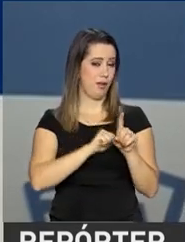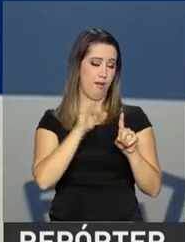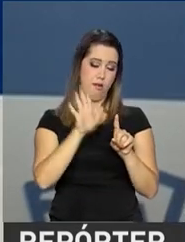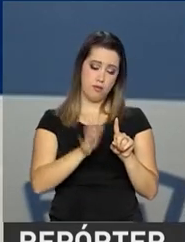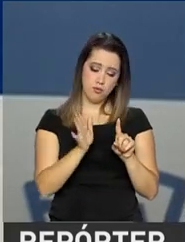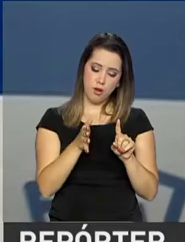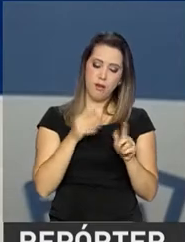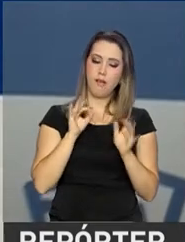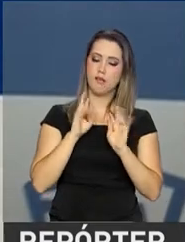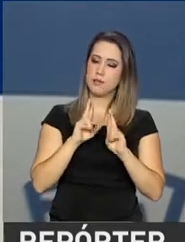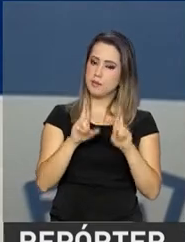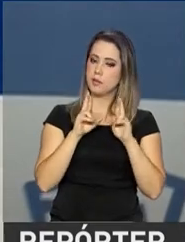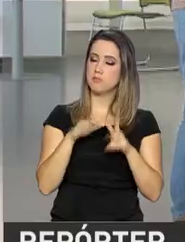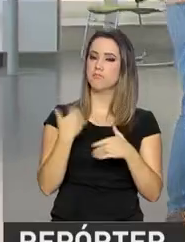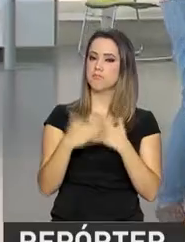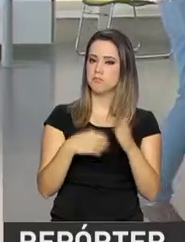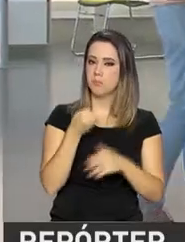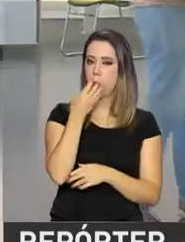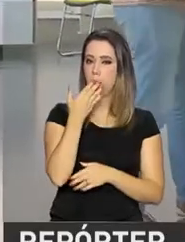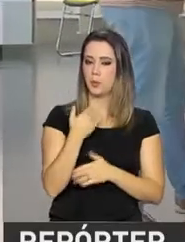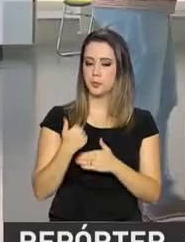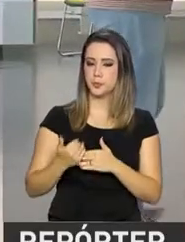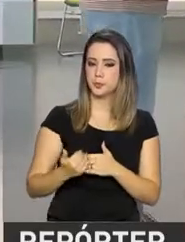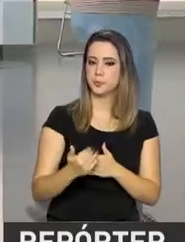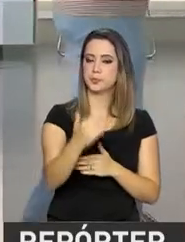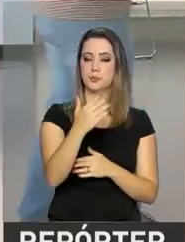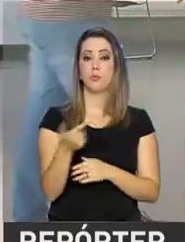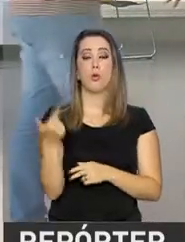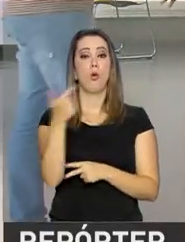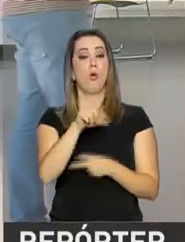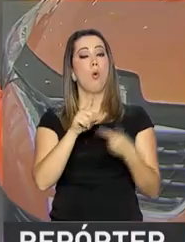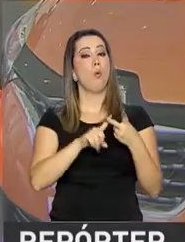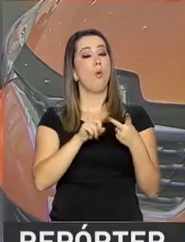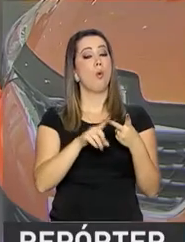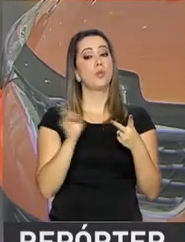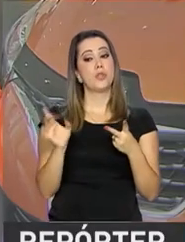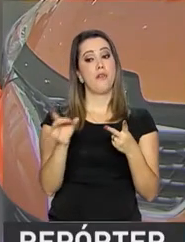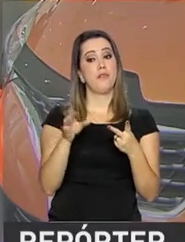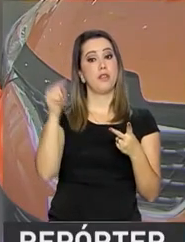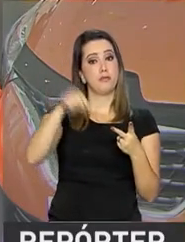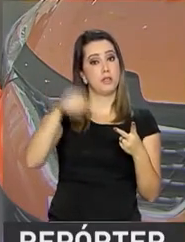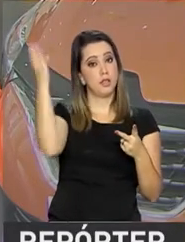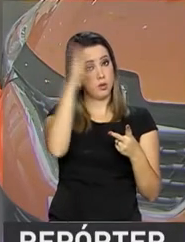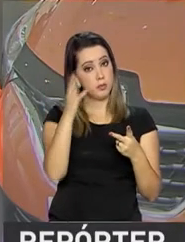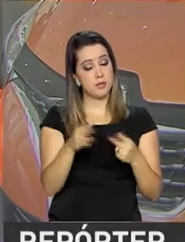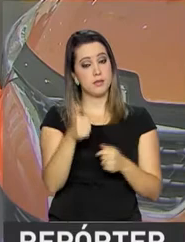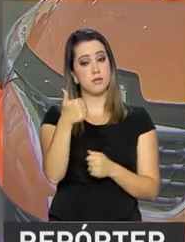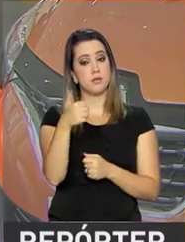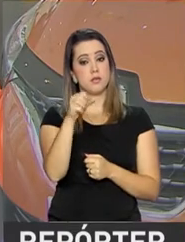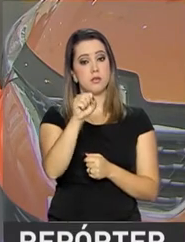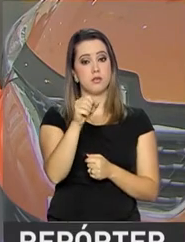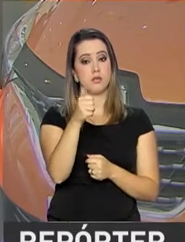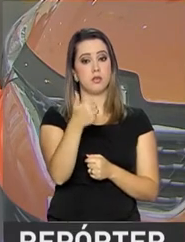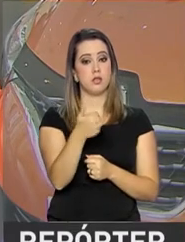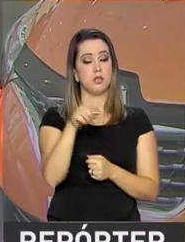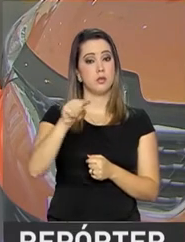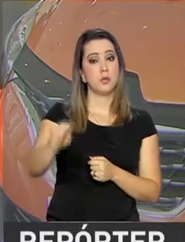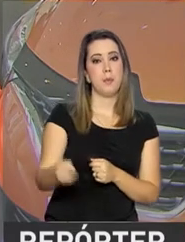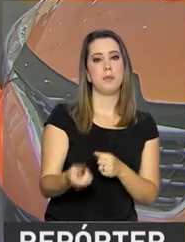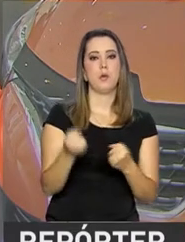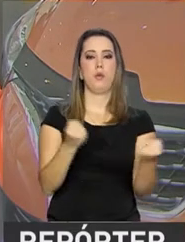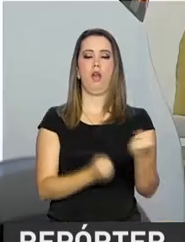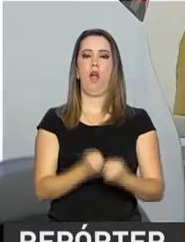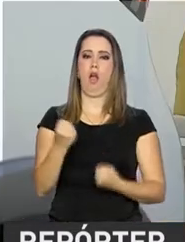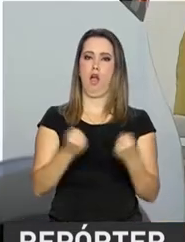estamos indo tamos indo bem o outro foi o mercado interno 181 mil veículos foram licenciados no mês